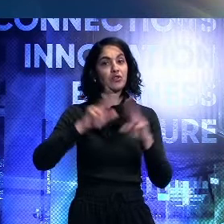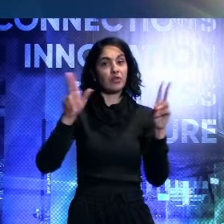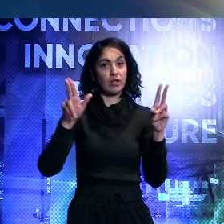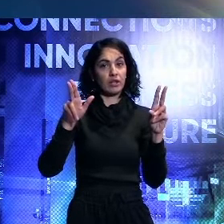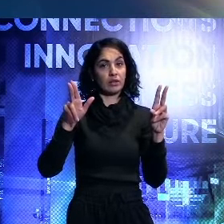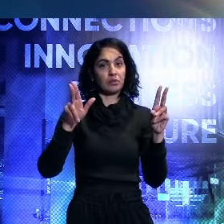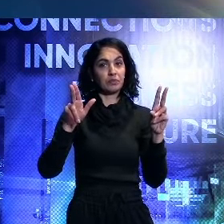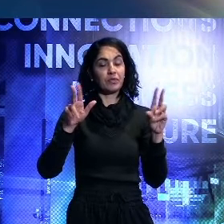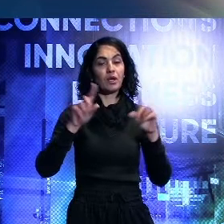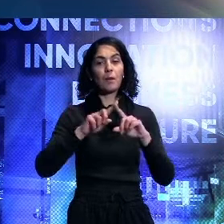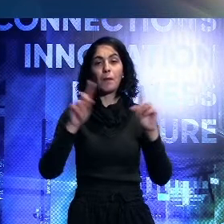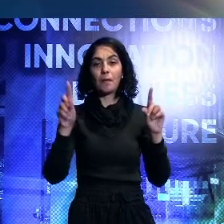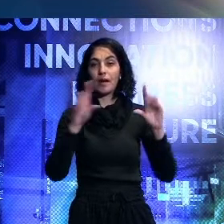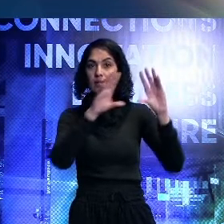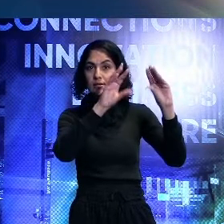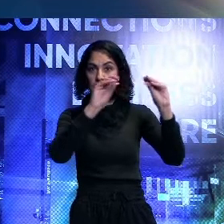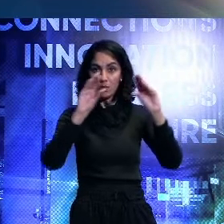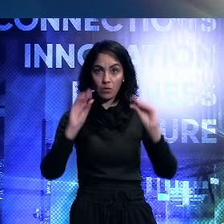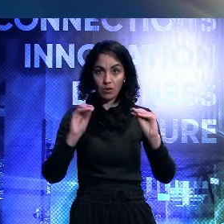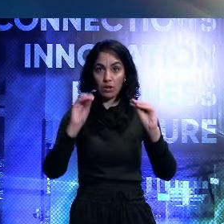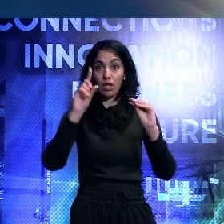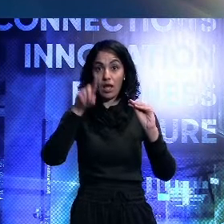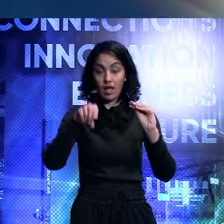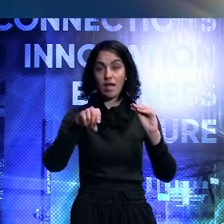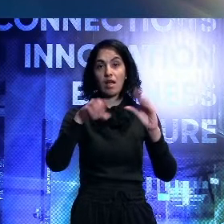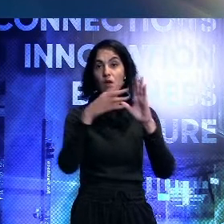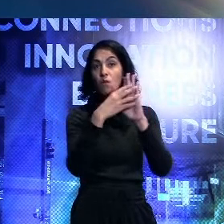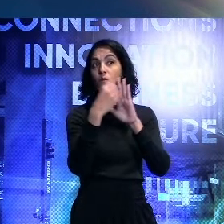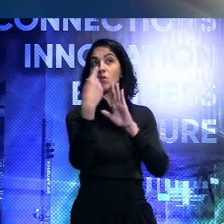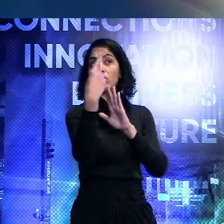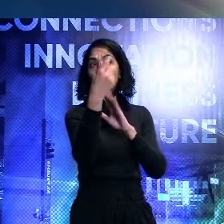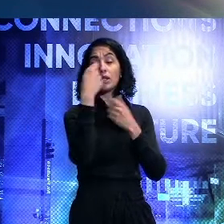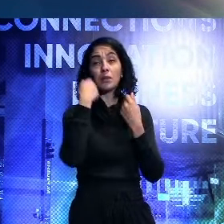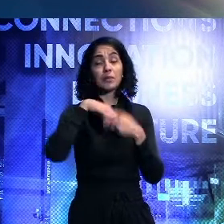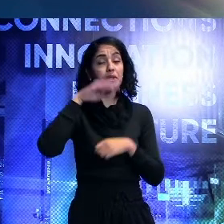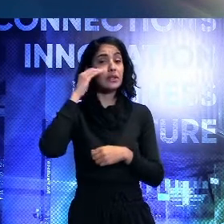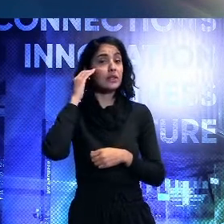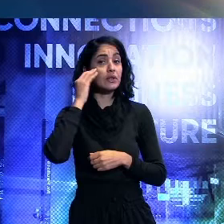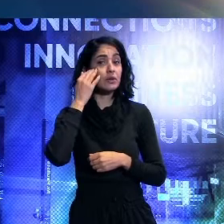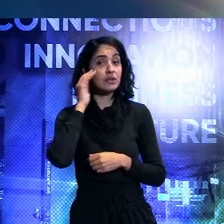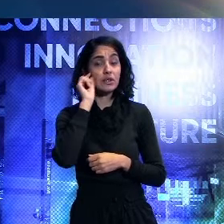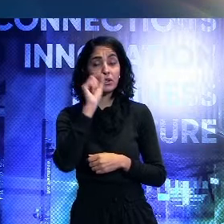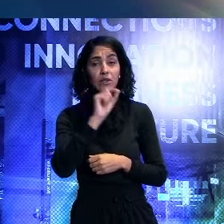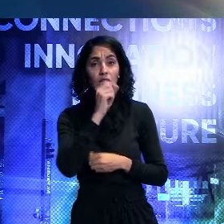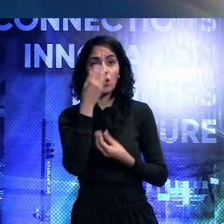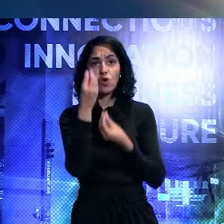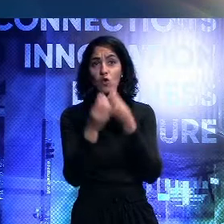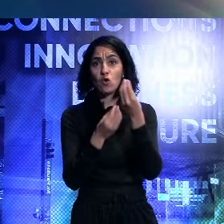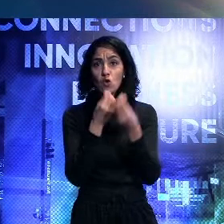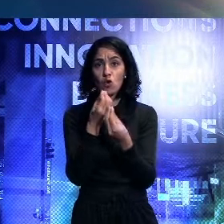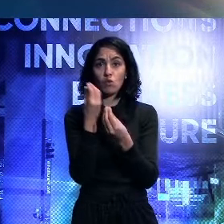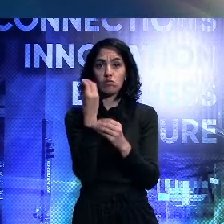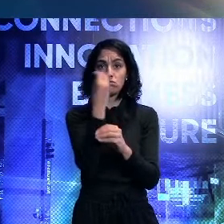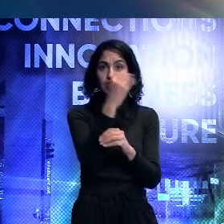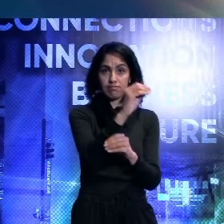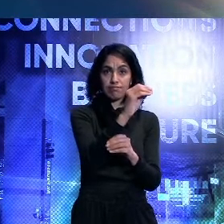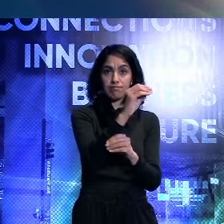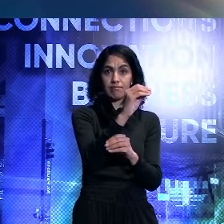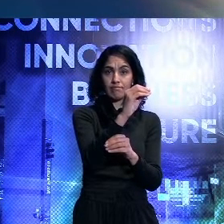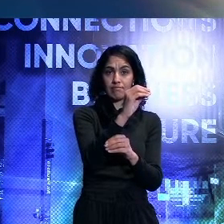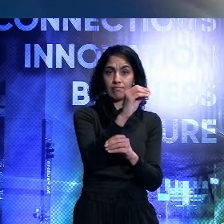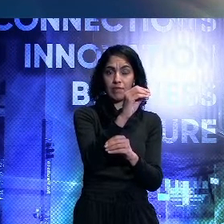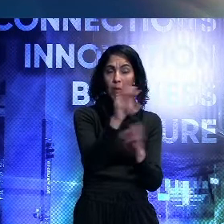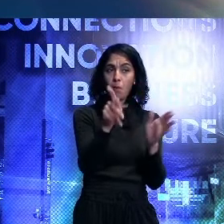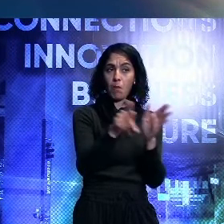modelo de operação, que é a nuvem, eu preciso entender como que a minha aplicação se comporta dentro da